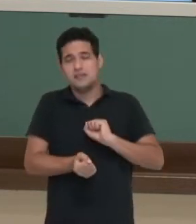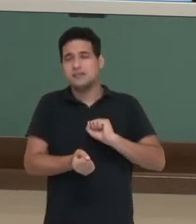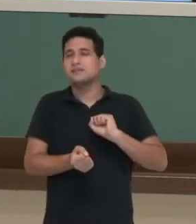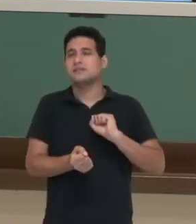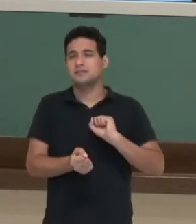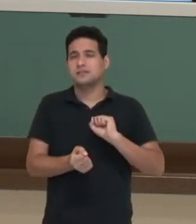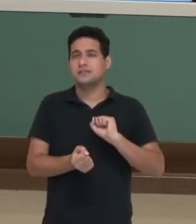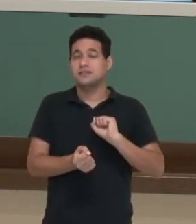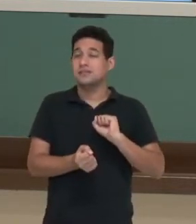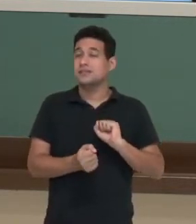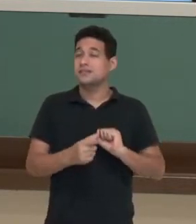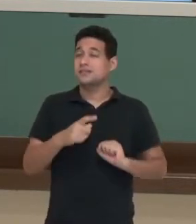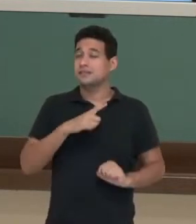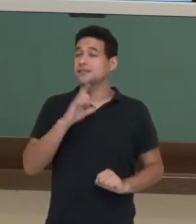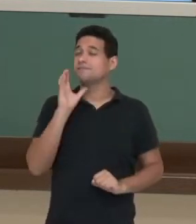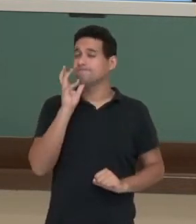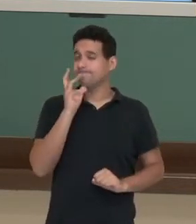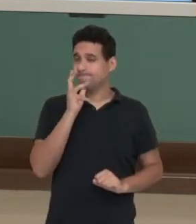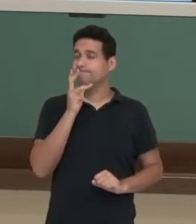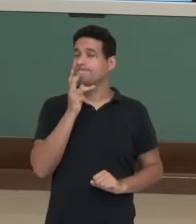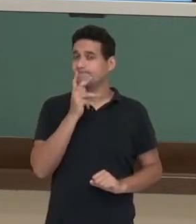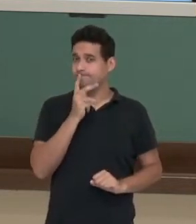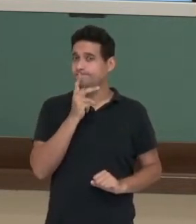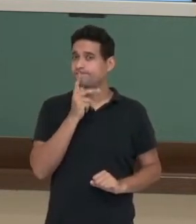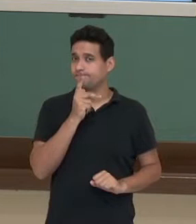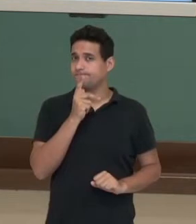países que mais demoraram